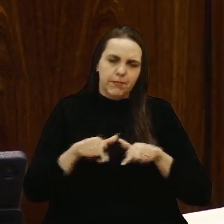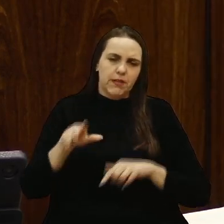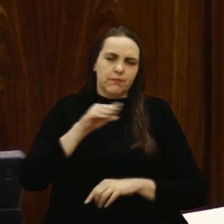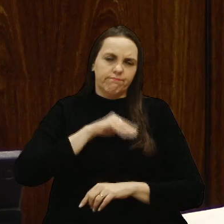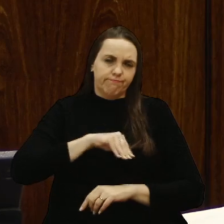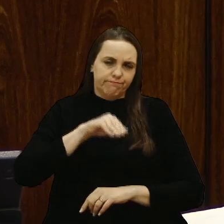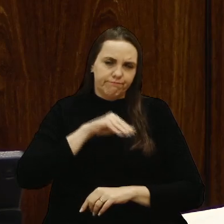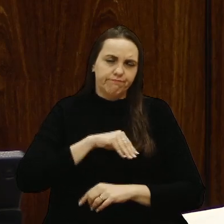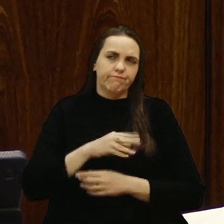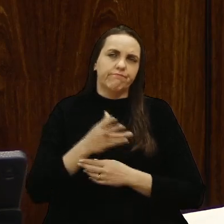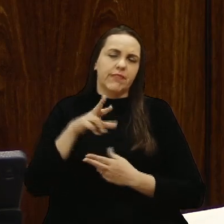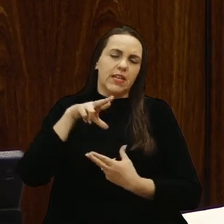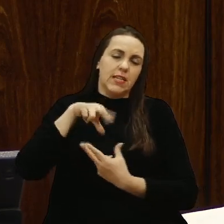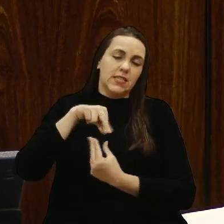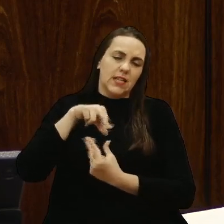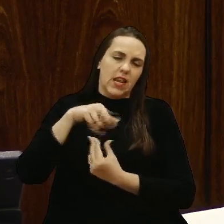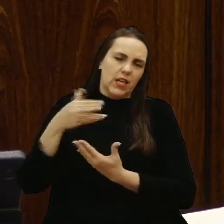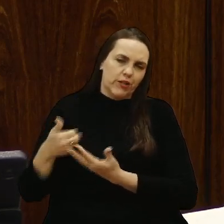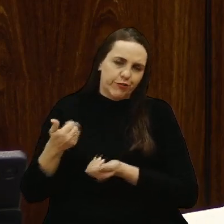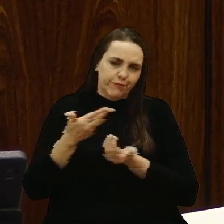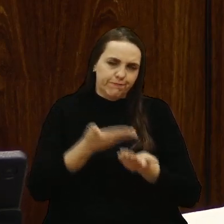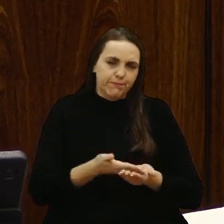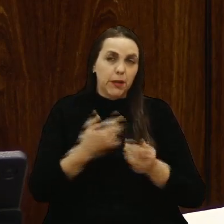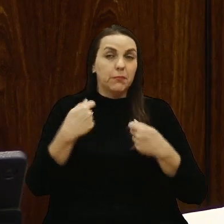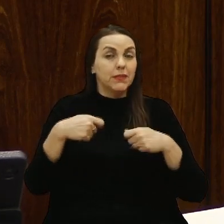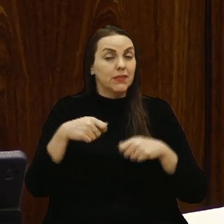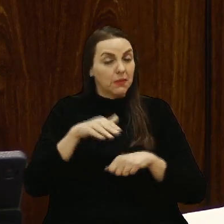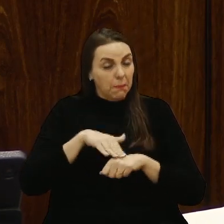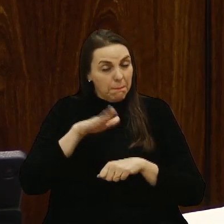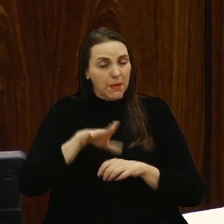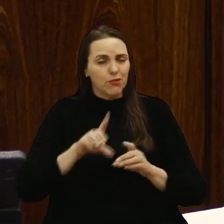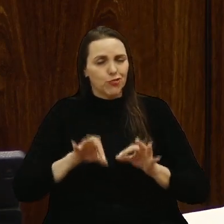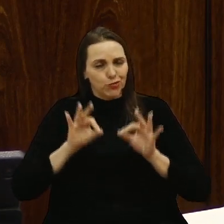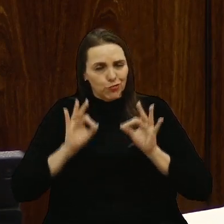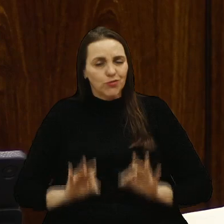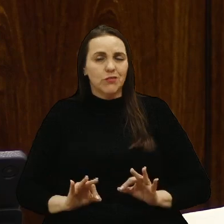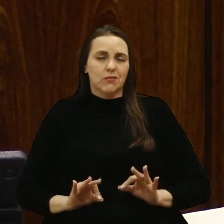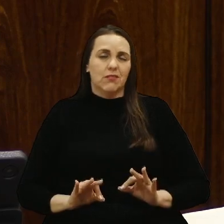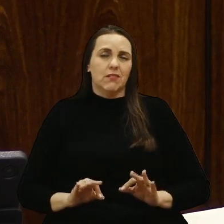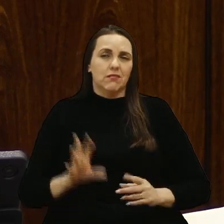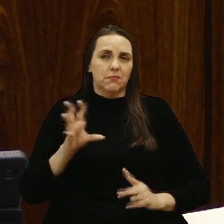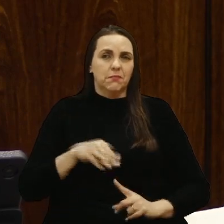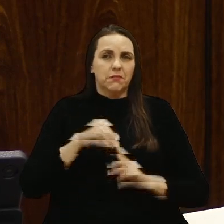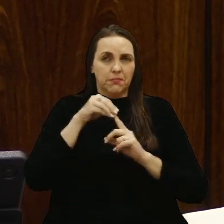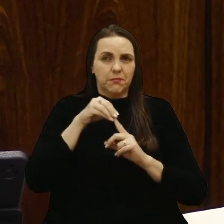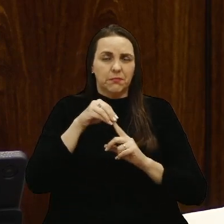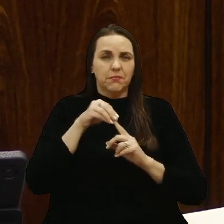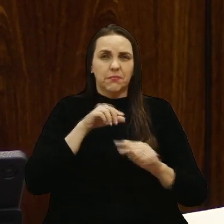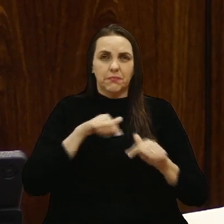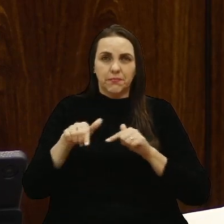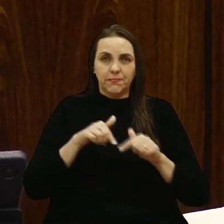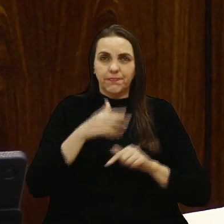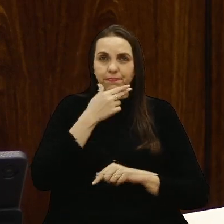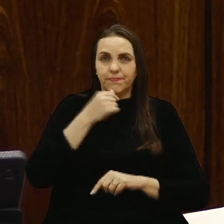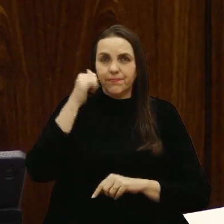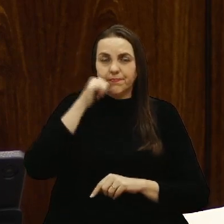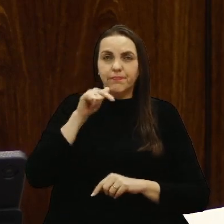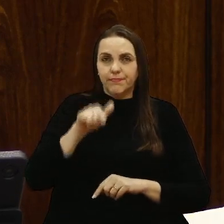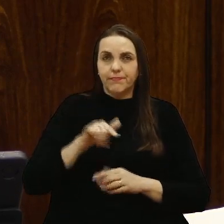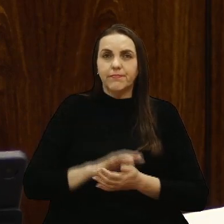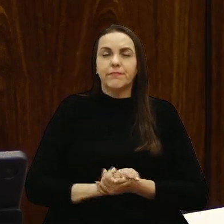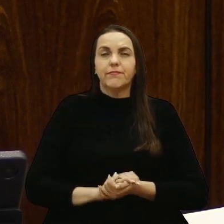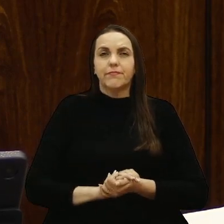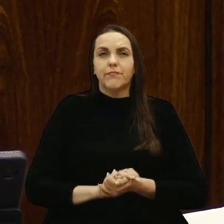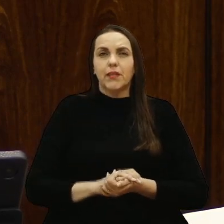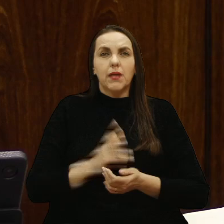gerado através das reciclagens, que precisam de mais dignidade, principalmente para aquelas trabalhadoras e trabalhadores.